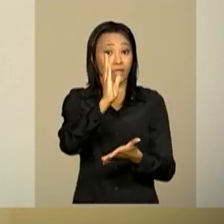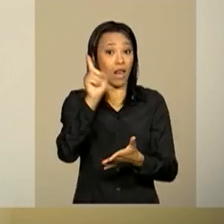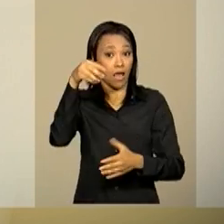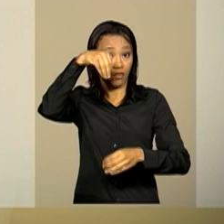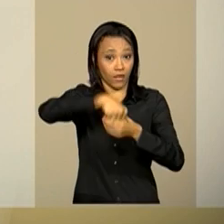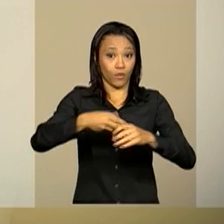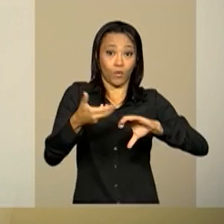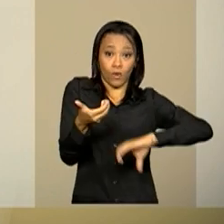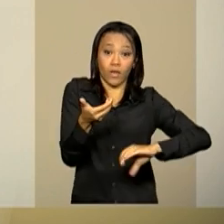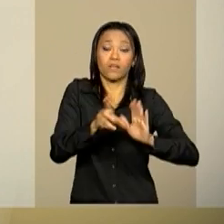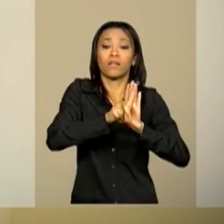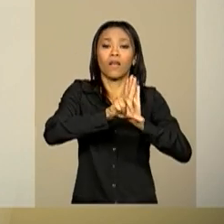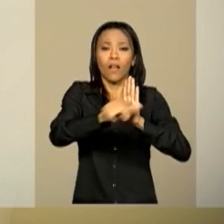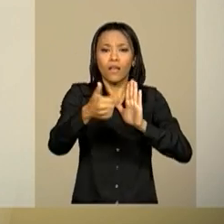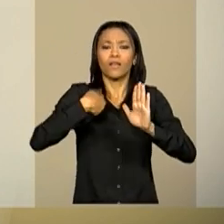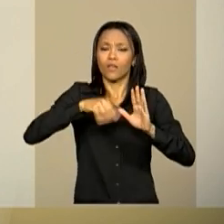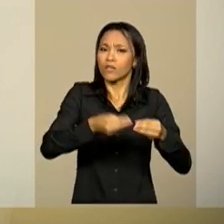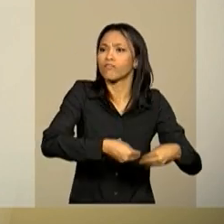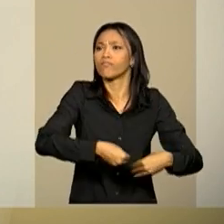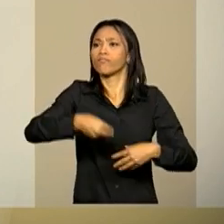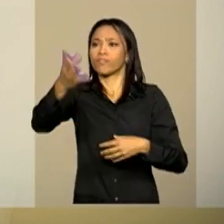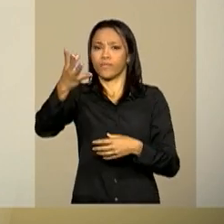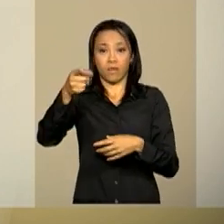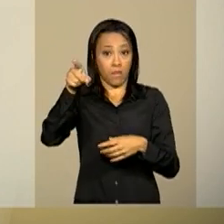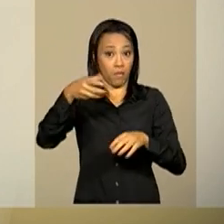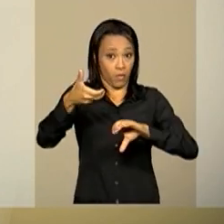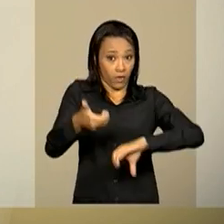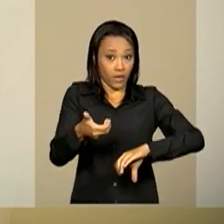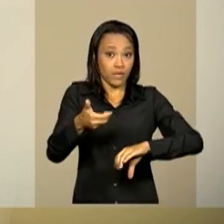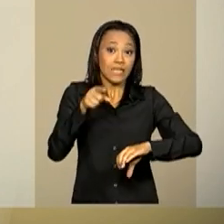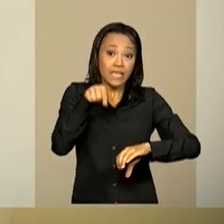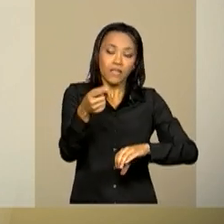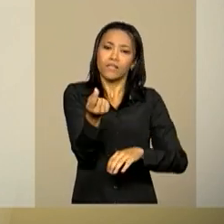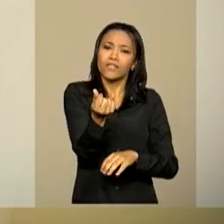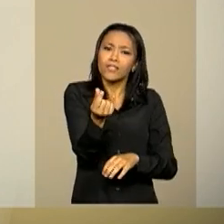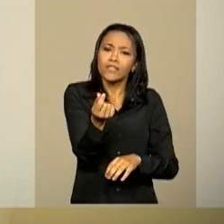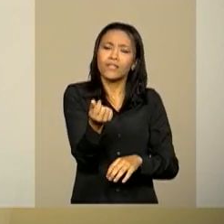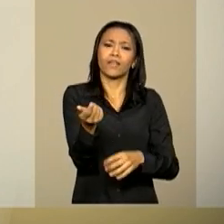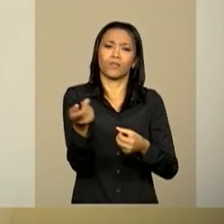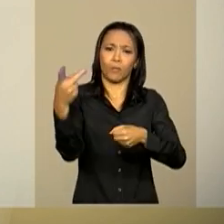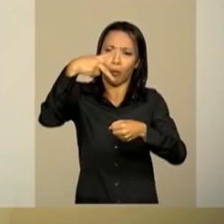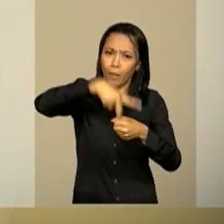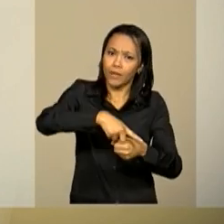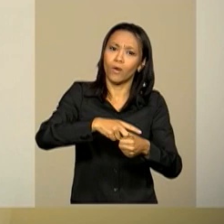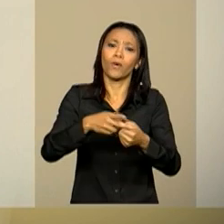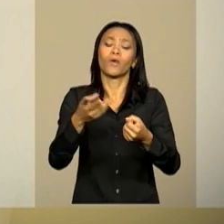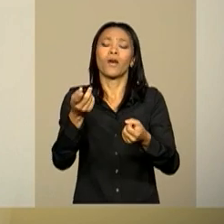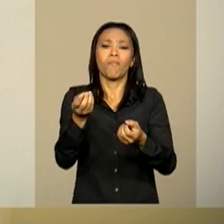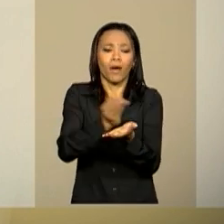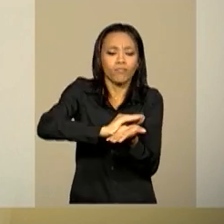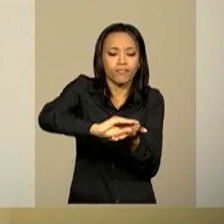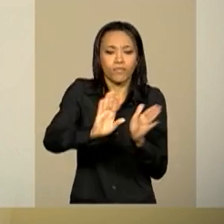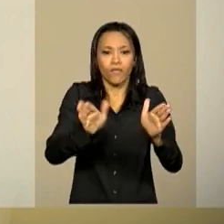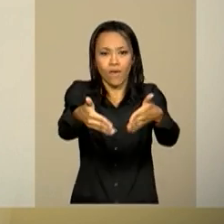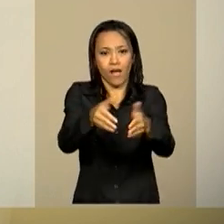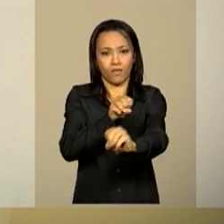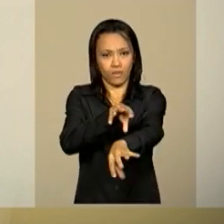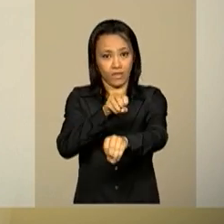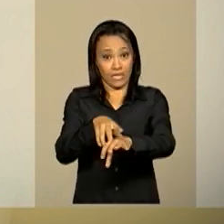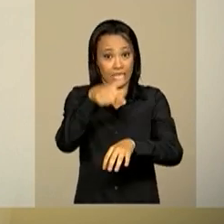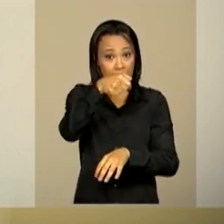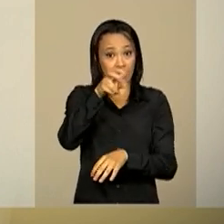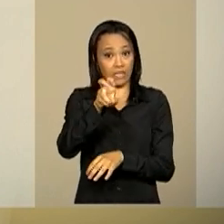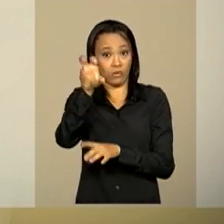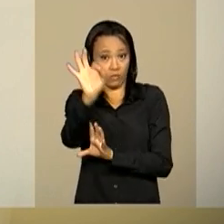congresso da lei que nós enviamos e que destina recursos dos Roots do petróleo para investimentos em educação